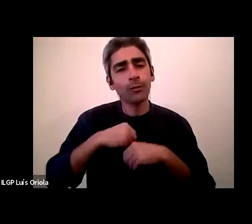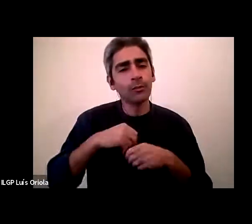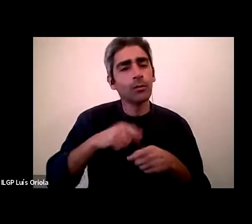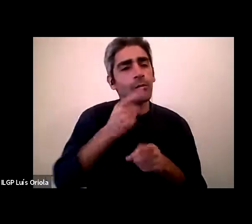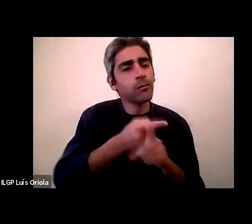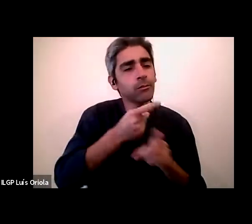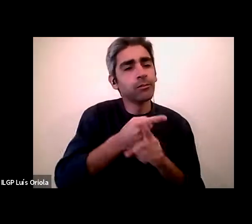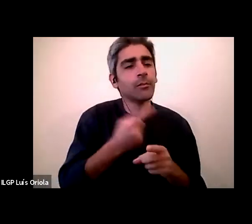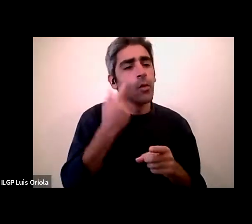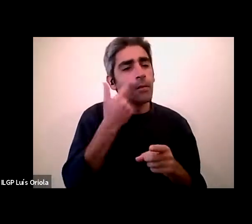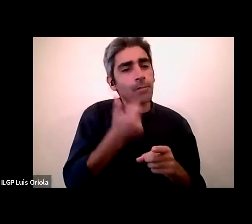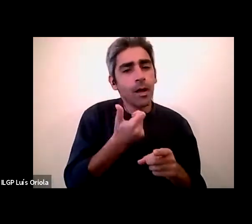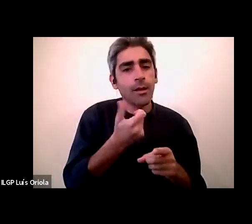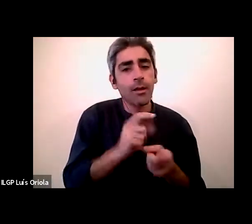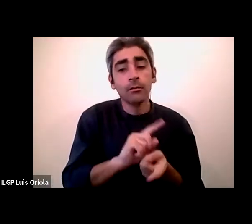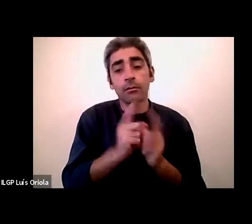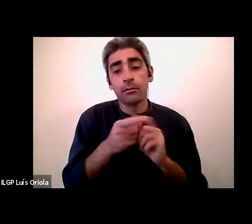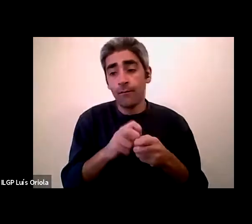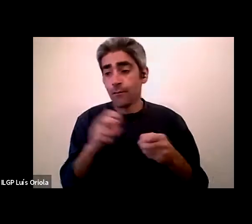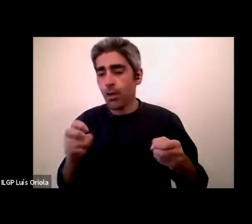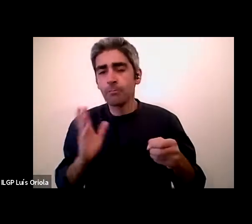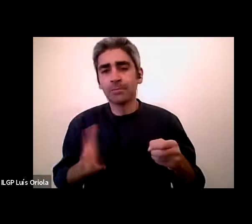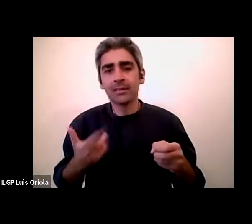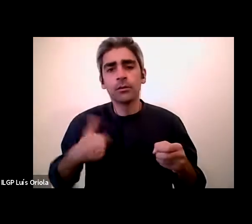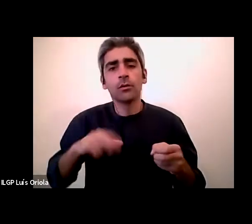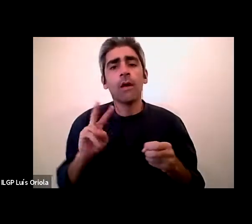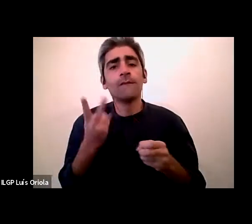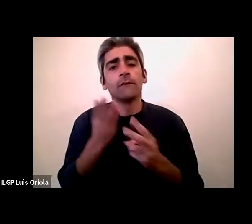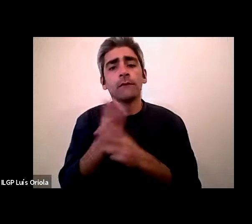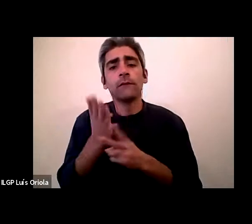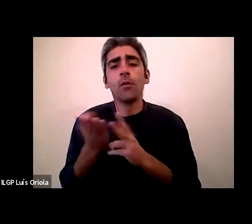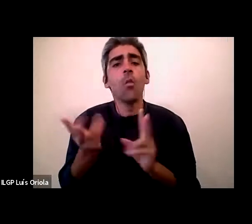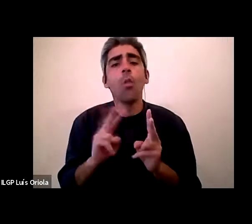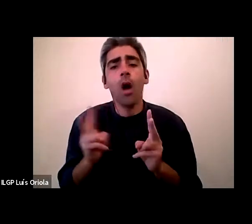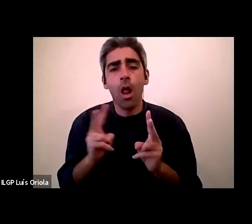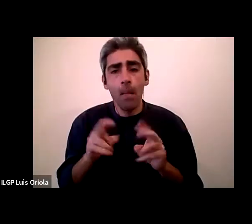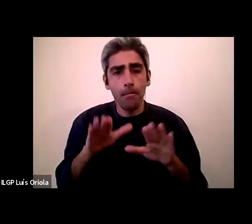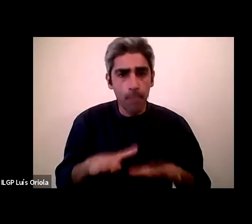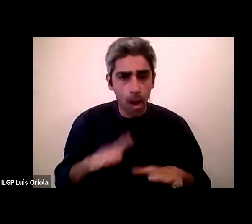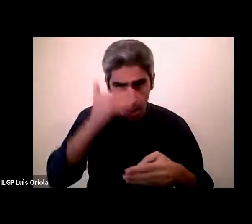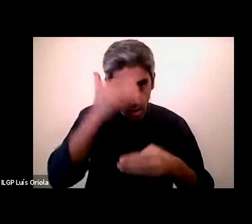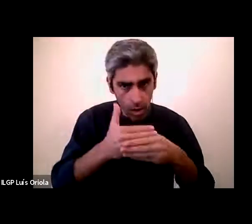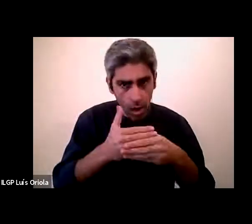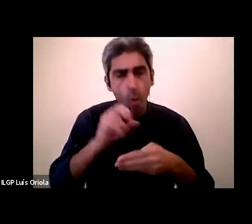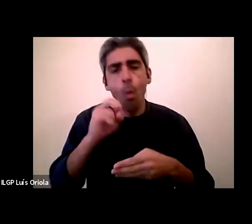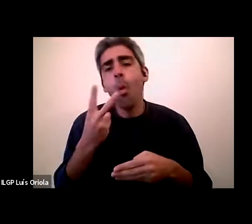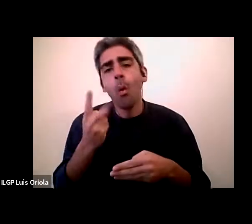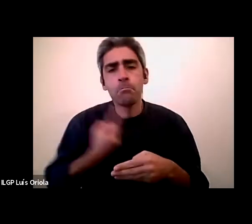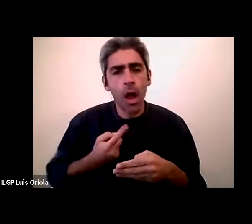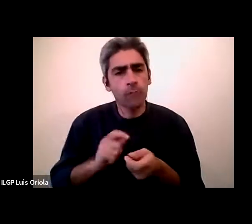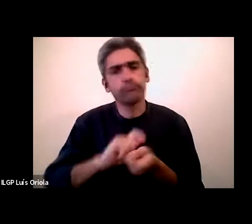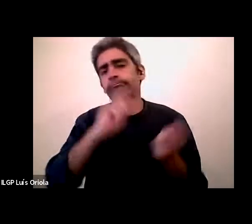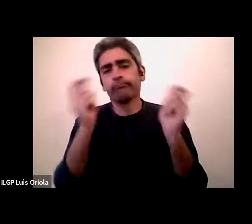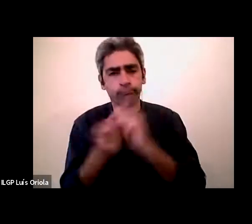zona de conforto, temos 2 opções, ou paralisamos, ou então fazemos algo de radicalmente inovador, diferente,